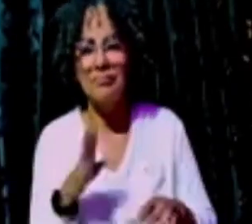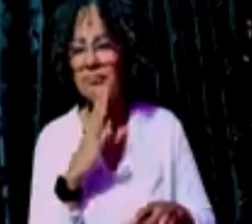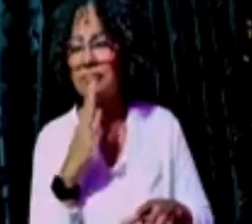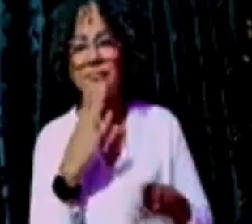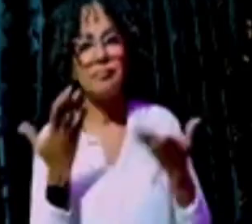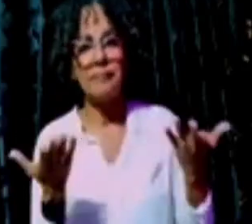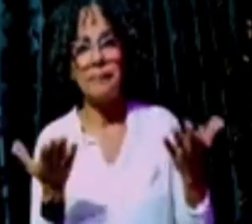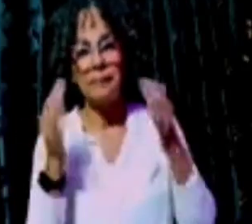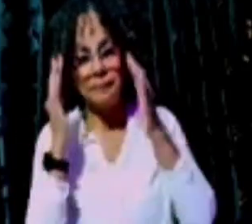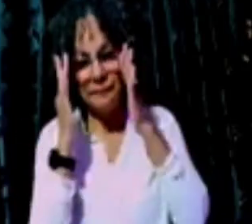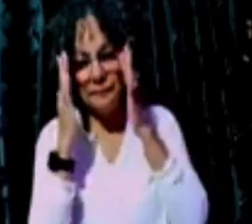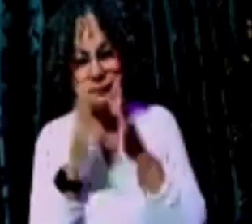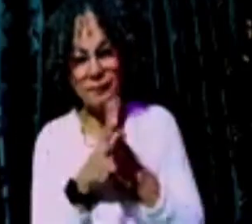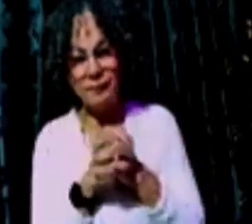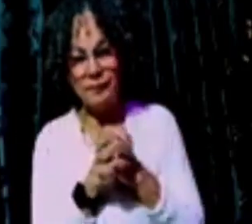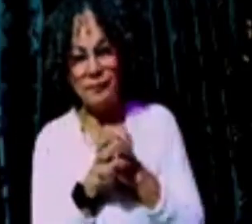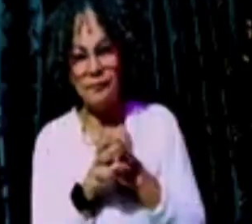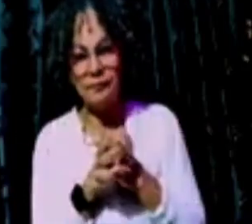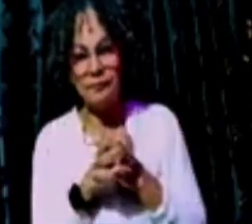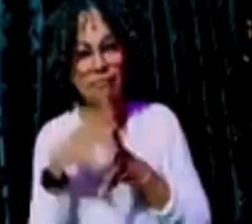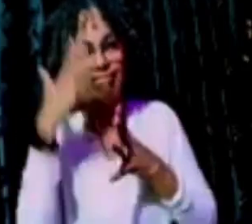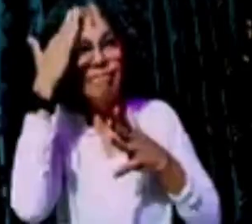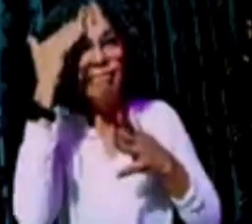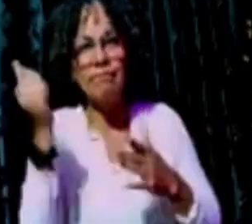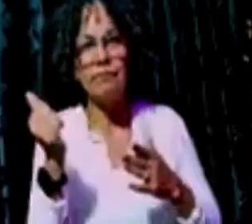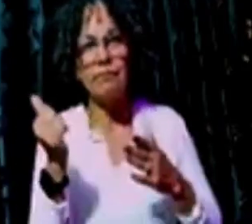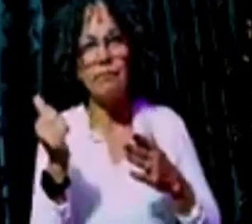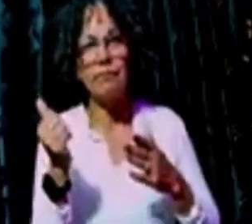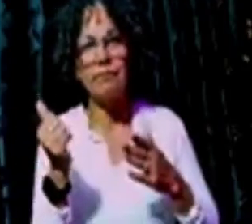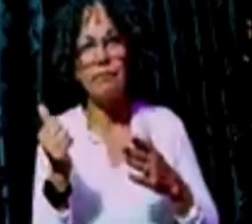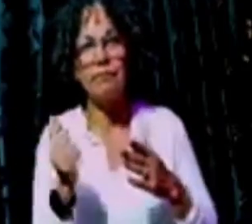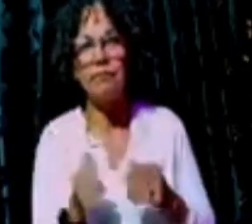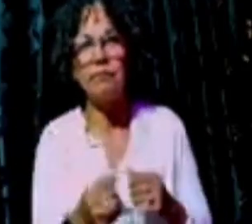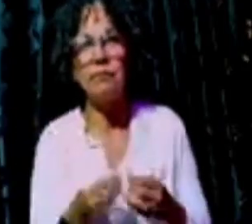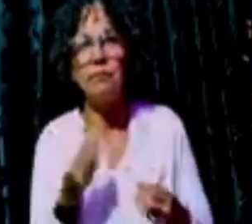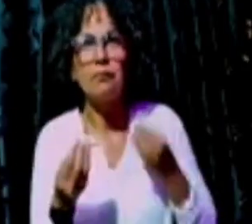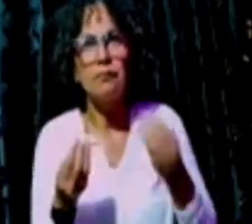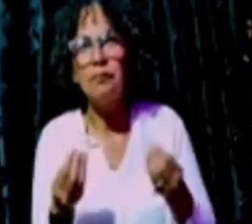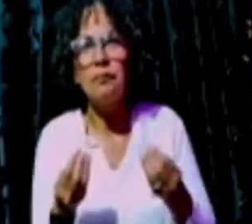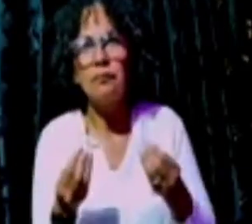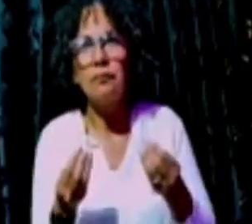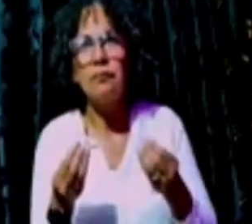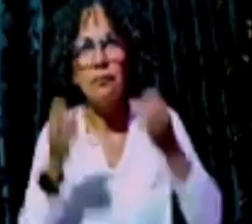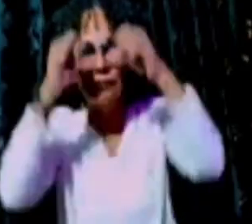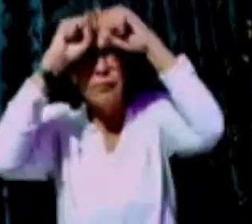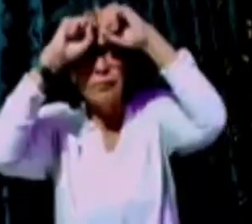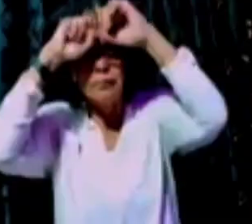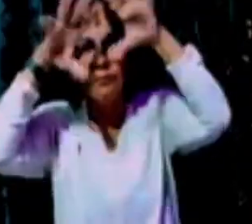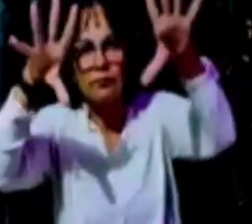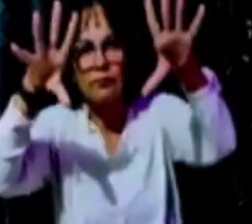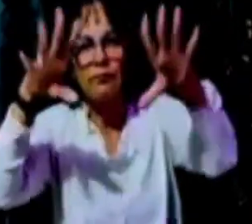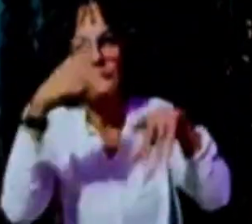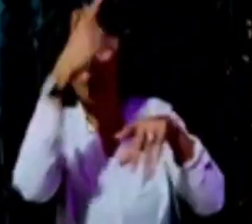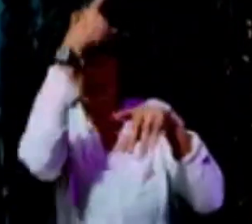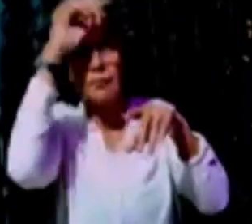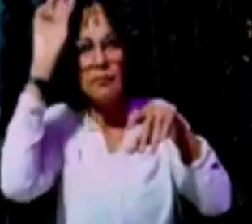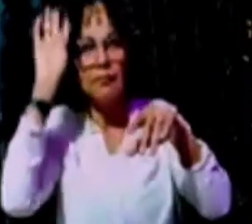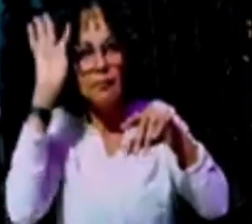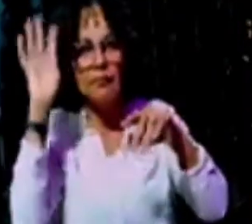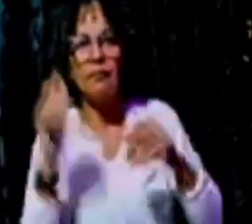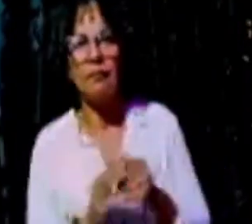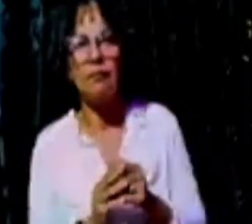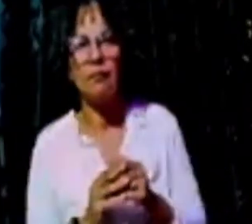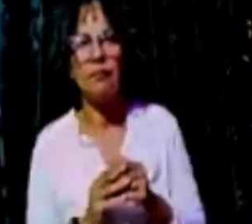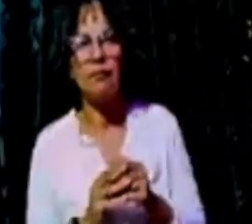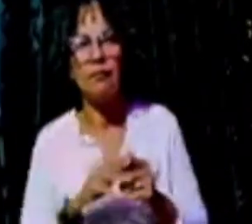conhecimento e não sabem como lidar com uma criança com autismo, uma criança com TDAH, uma criança com TOD,